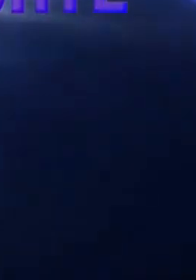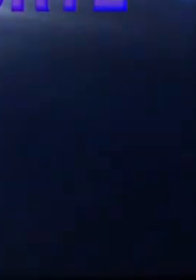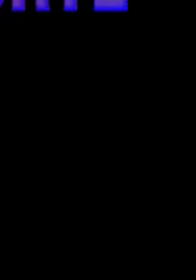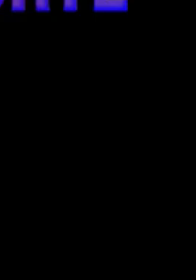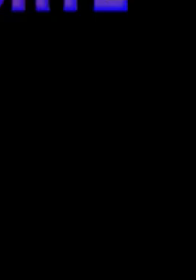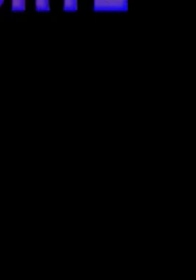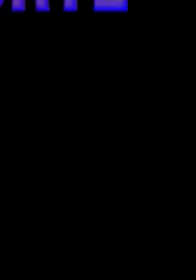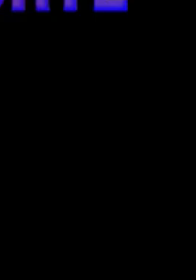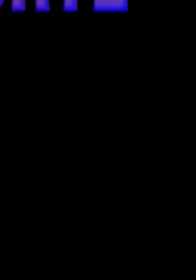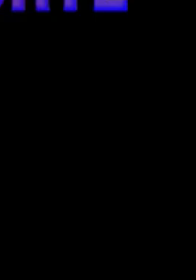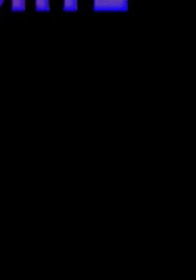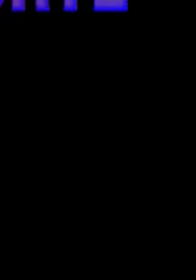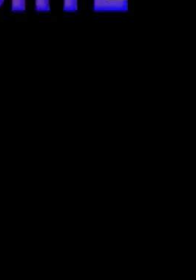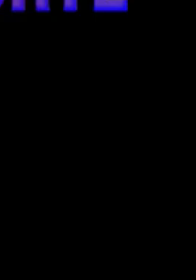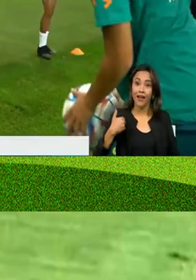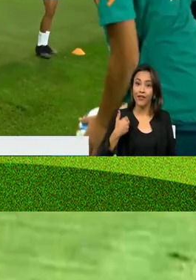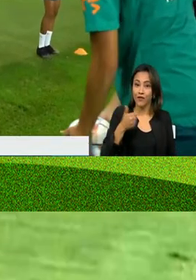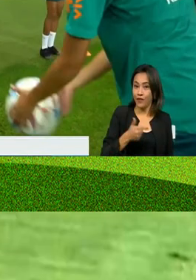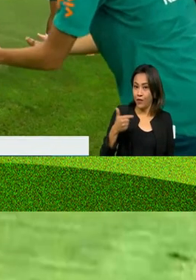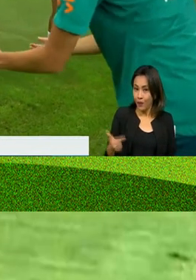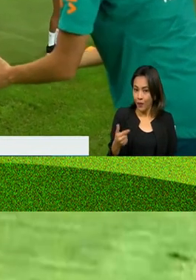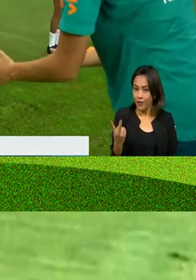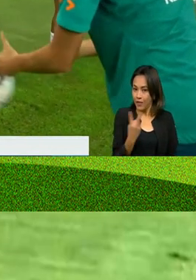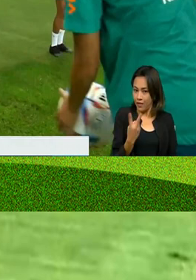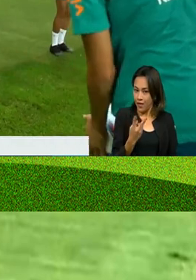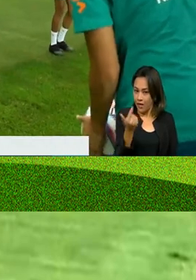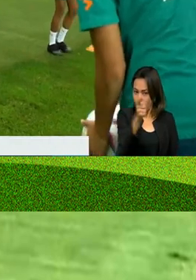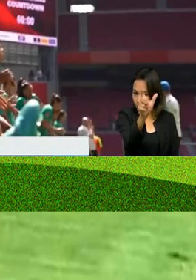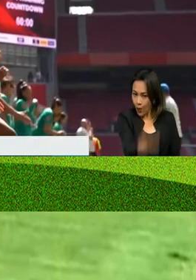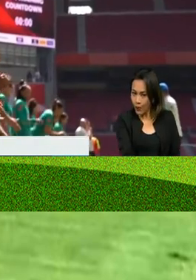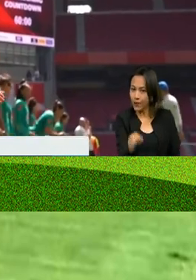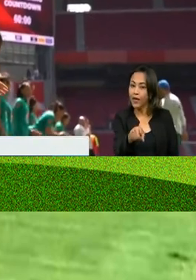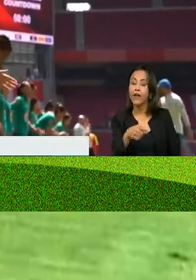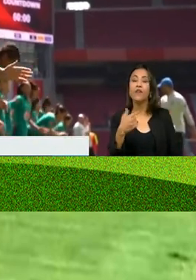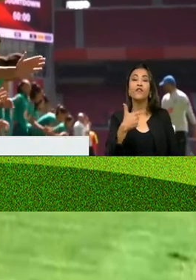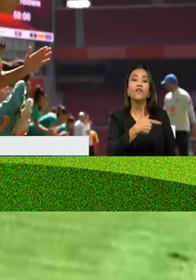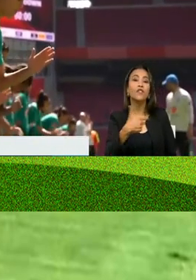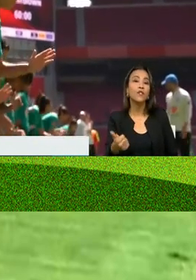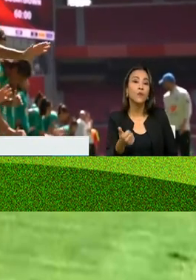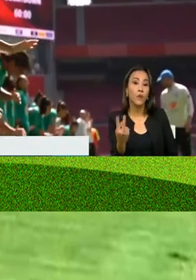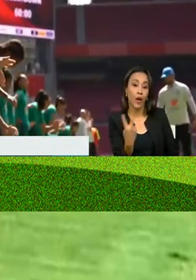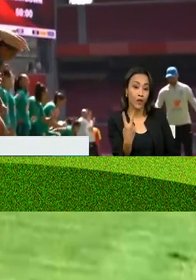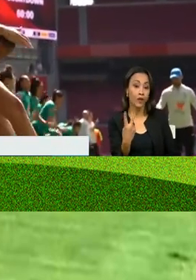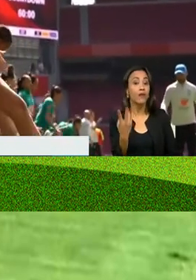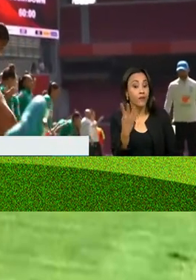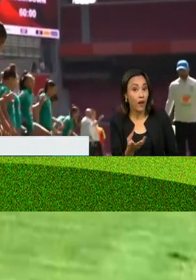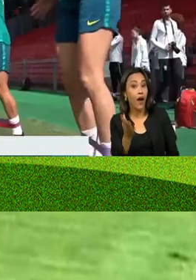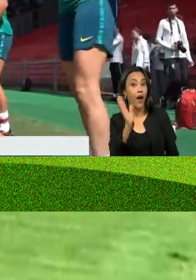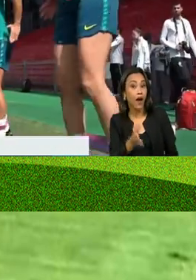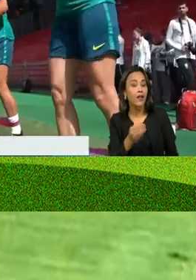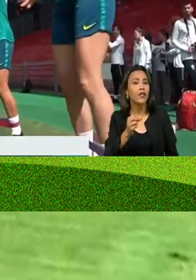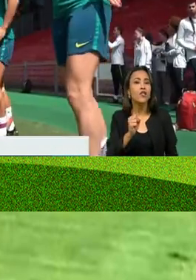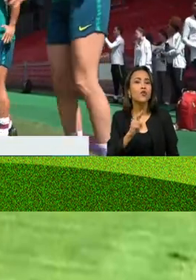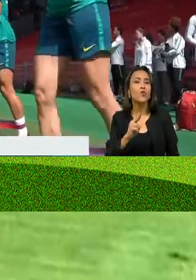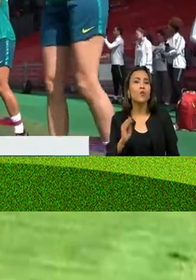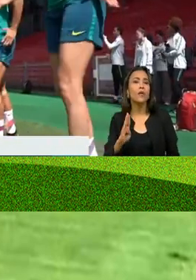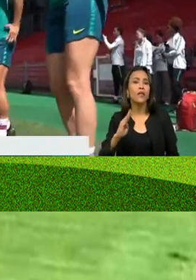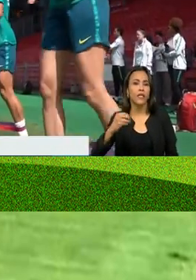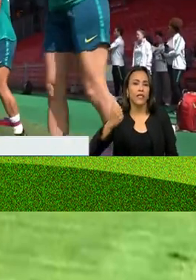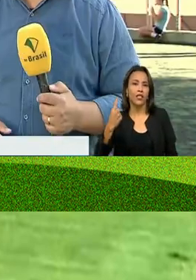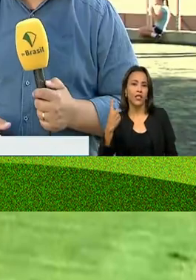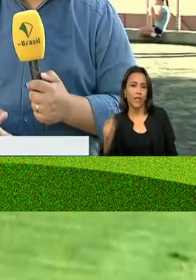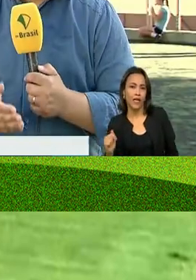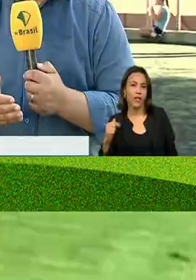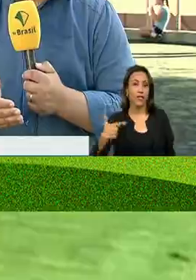Tele Brasil no Esporte. Vamos à segunda notícia de esporte, falando da renovação que está em curso na seleção feminina